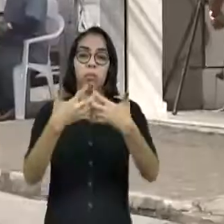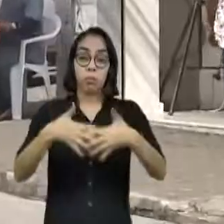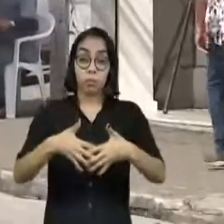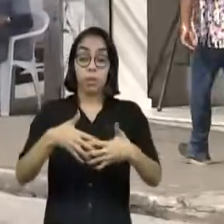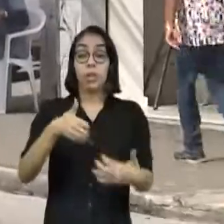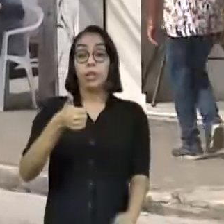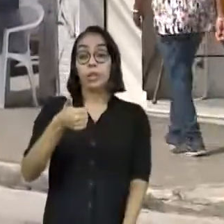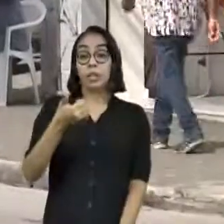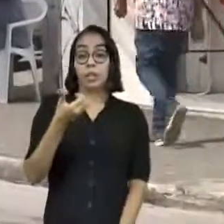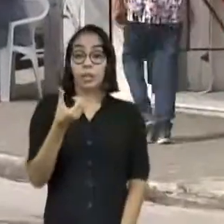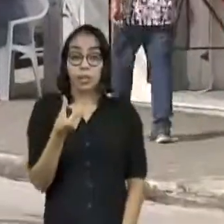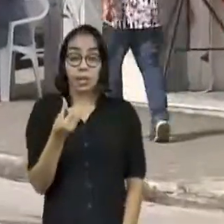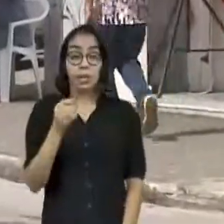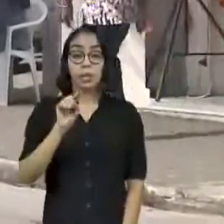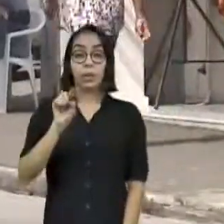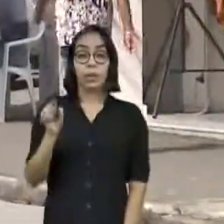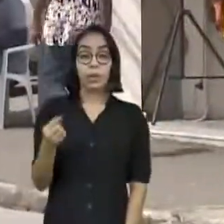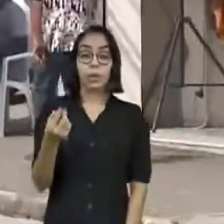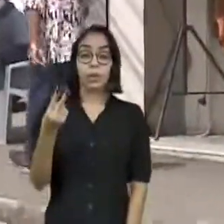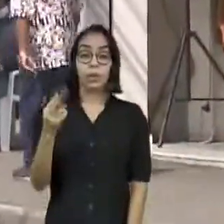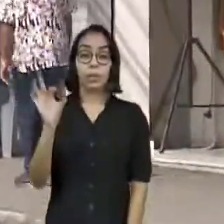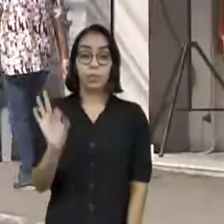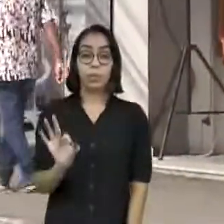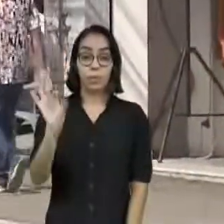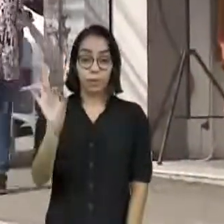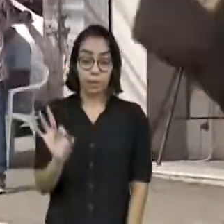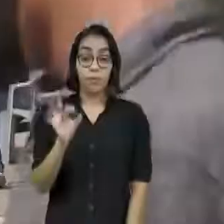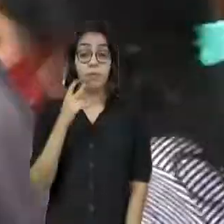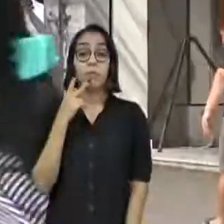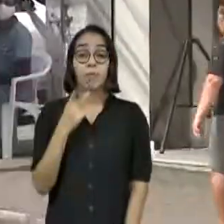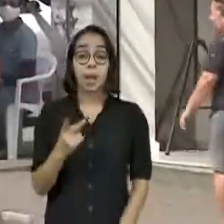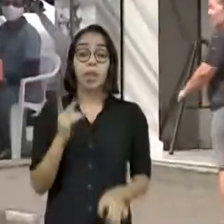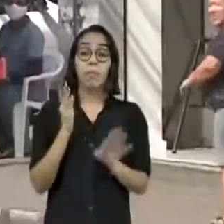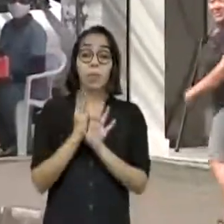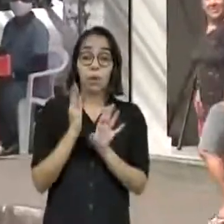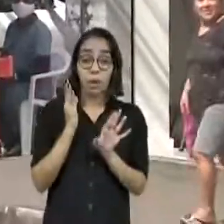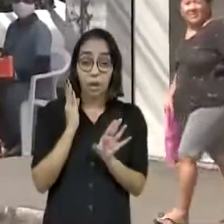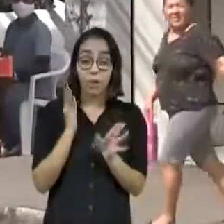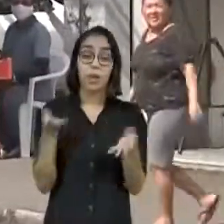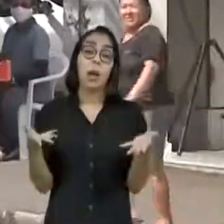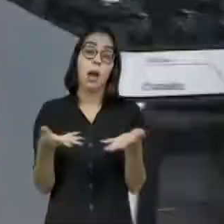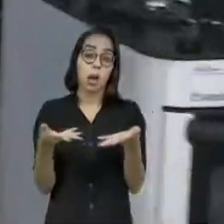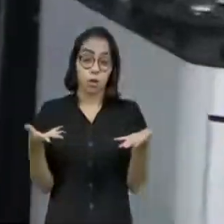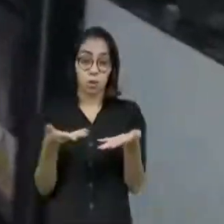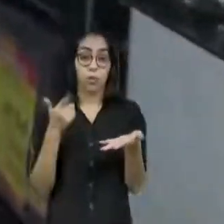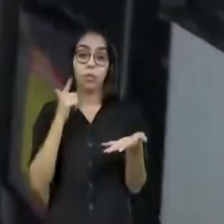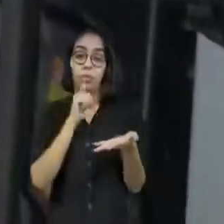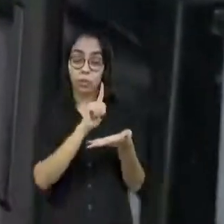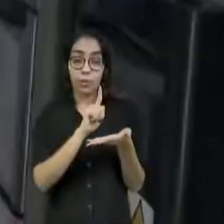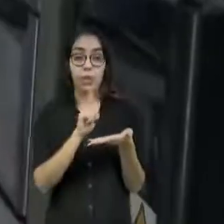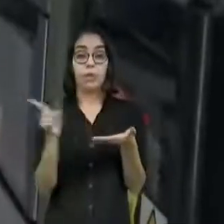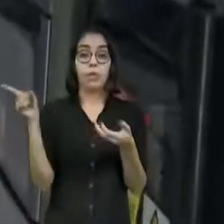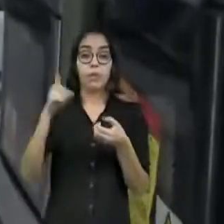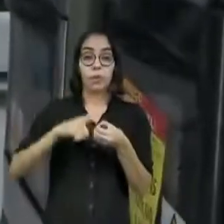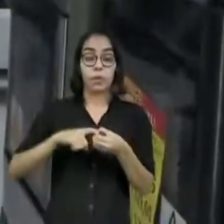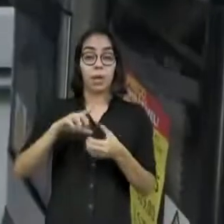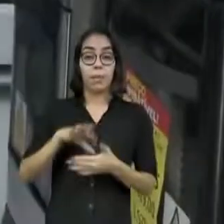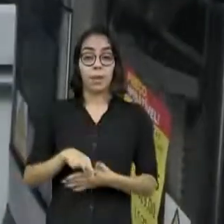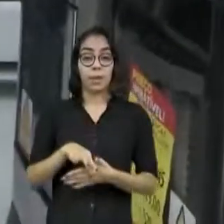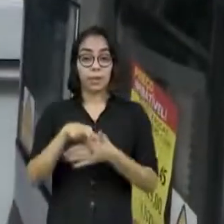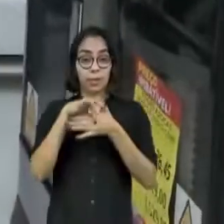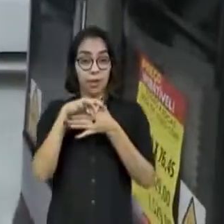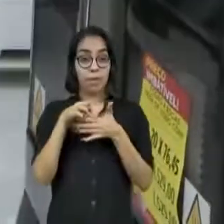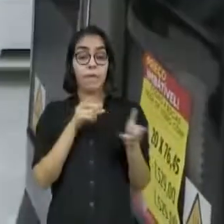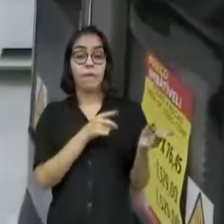16,2%. Economistas afirmam que com a flexibilização das medidas sanitárias restritivas, o setor varejista, de um modo